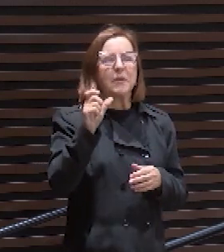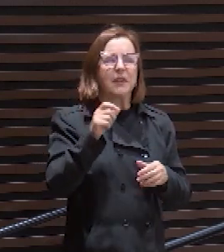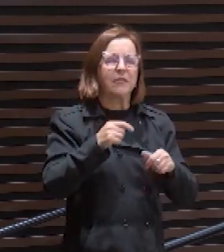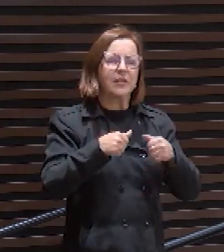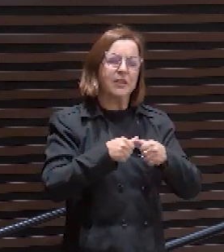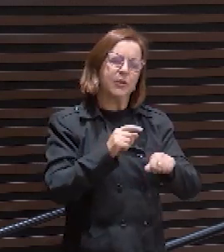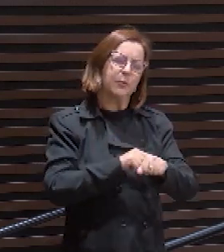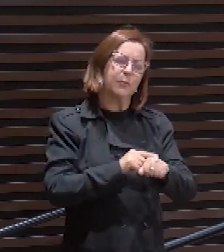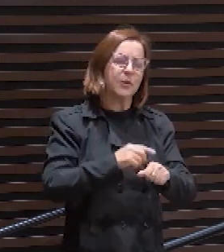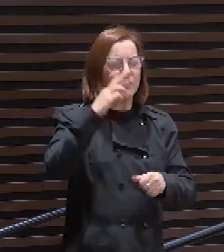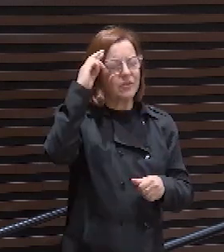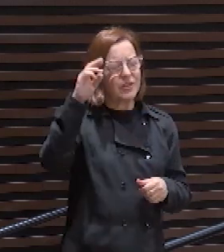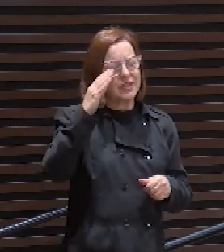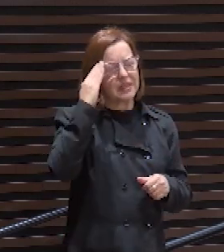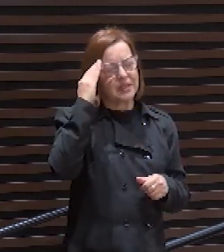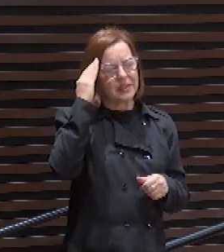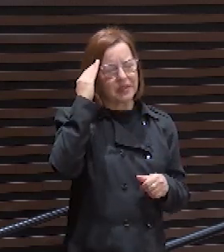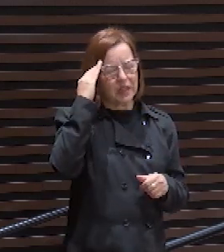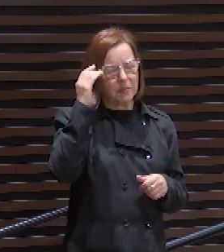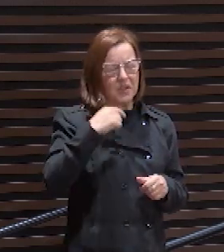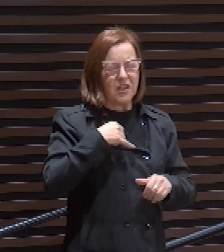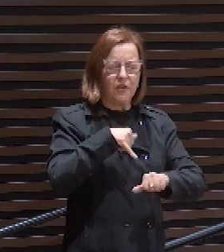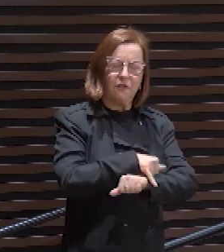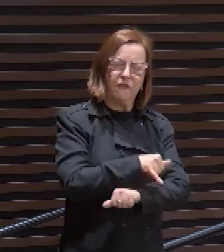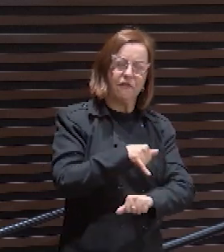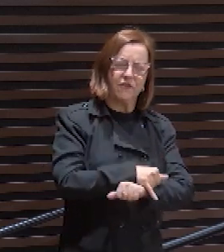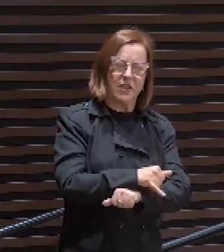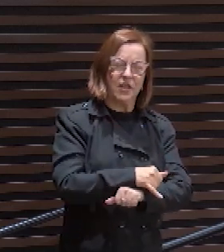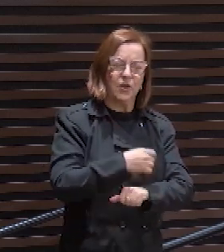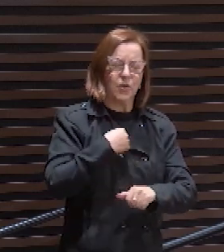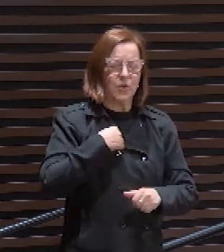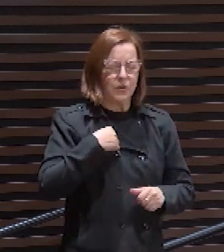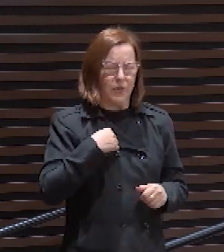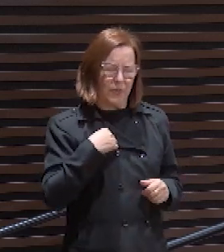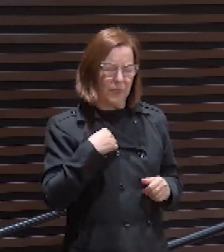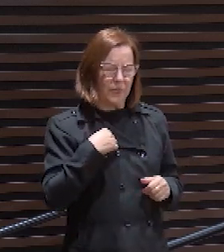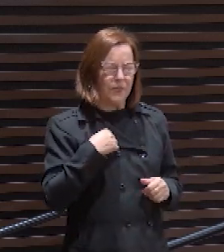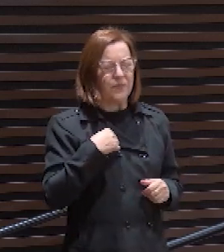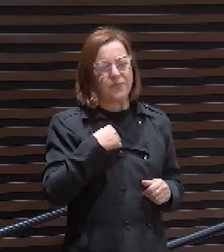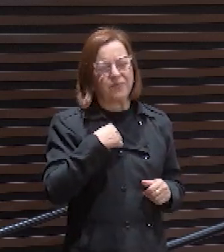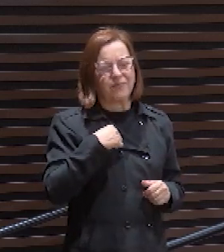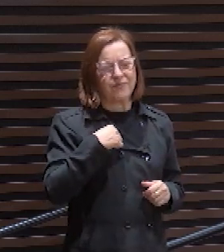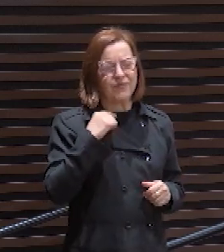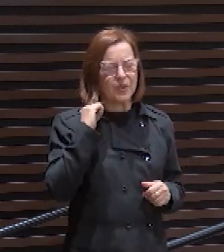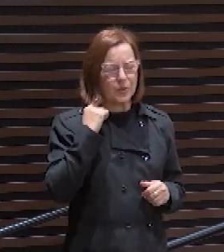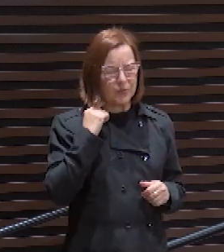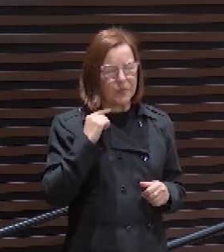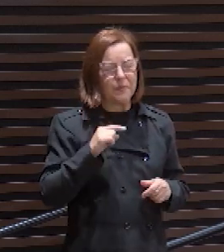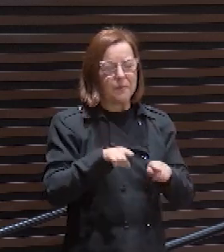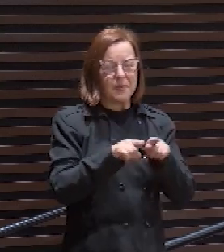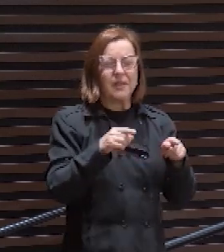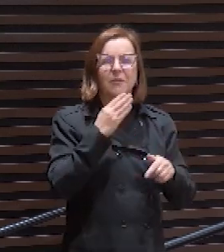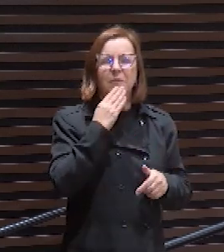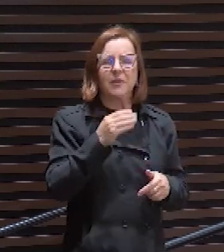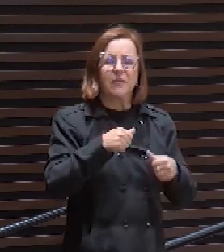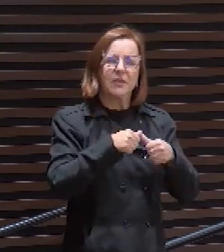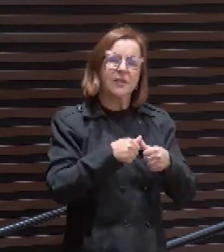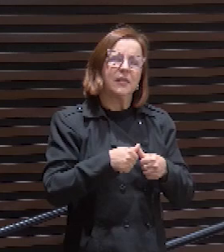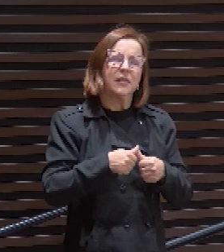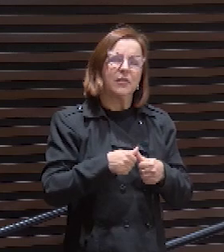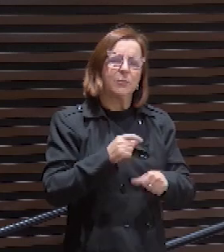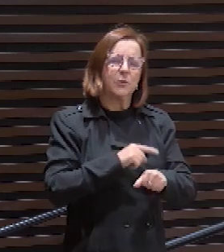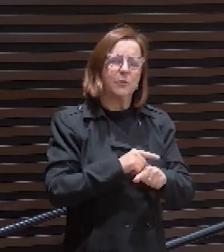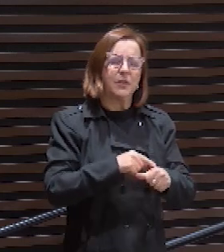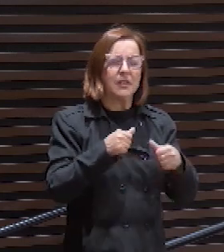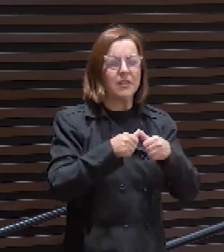sabe, meu Pai, o quanto eu sou falho, o quanto eu sou podre, o quanto eu sou pobre. Mas eu peço que neste momento, Pai, neste púlpito,